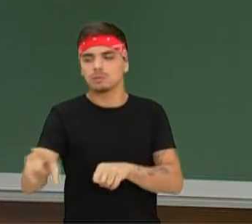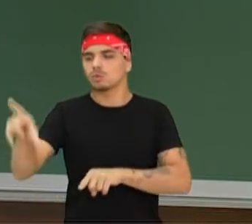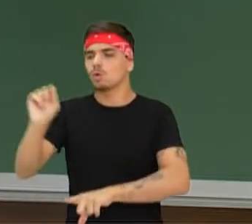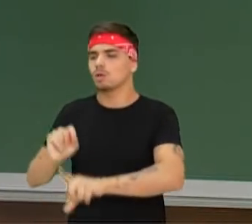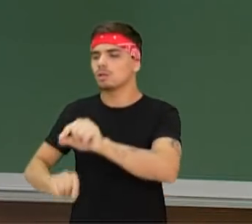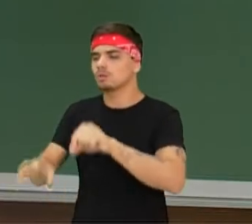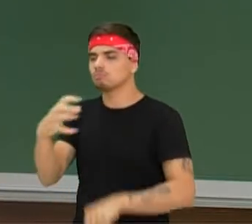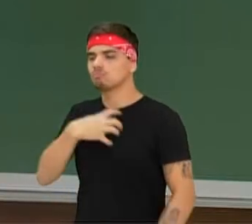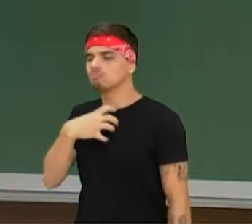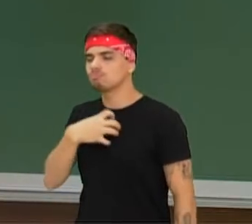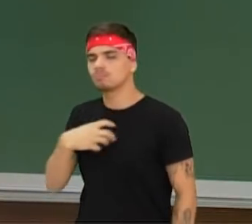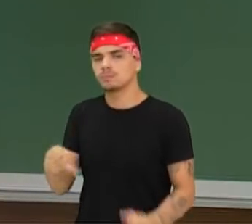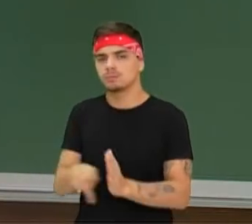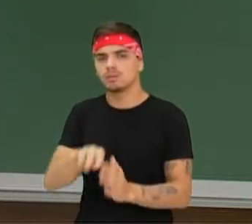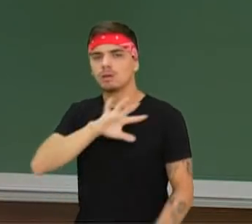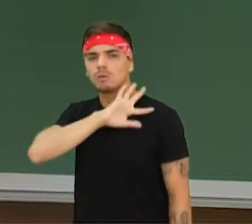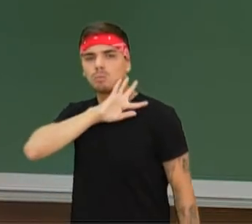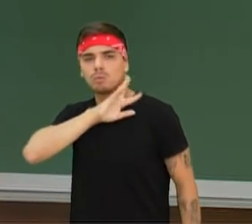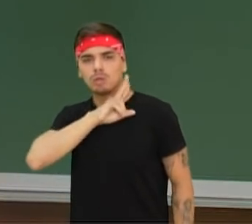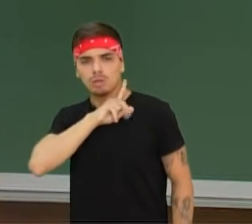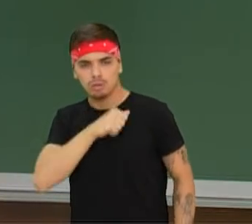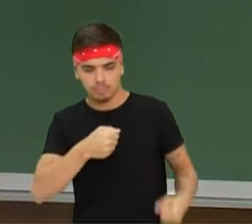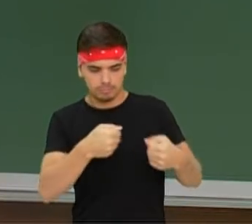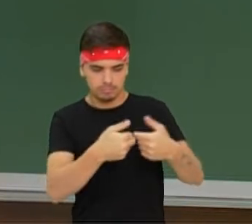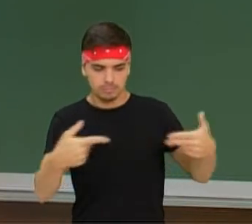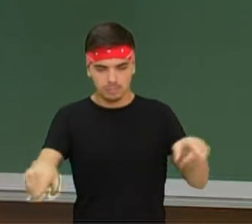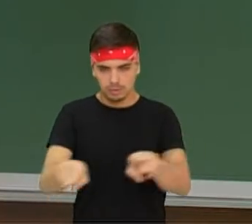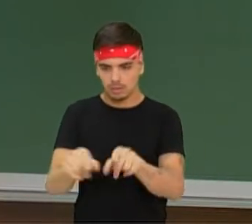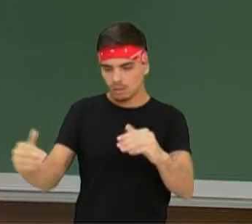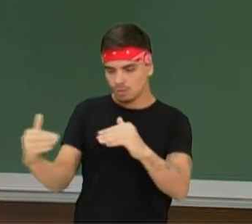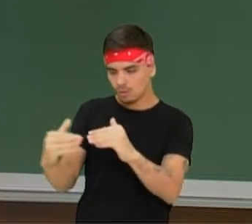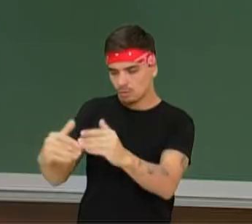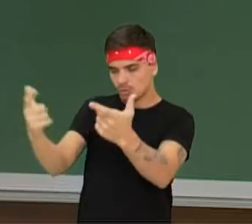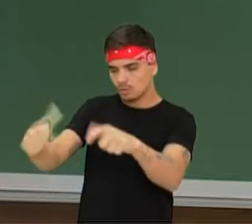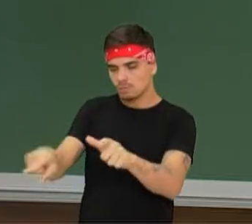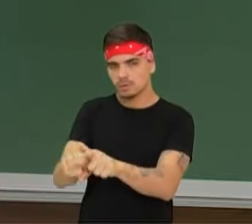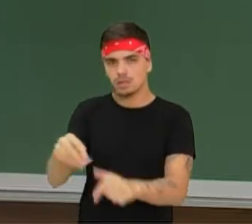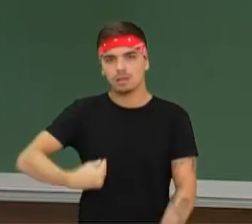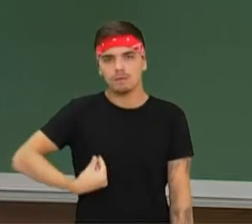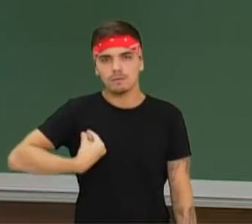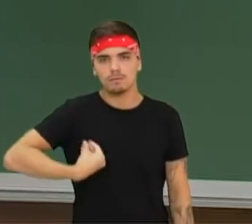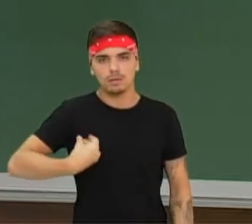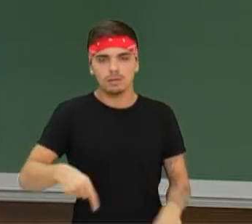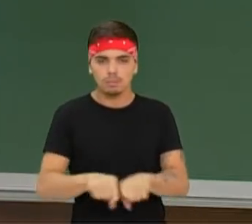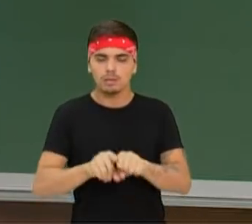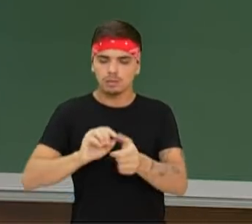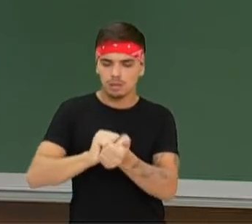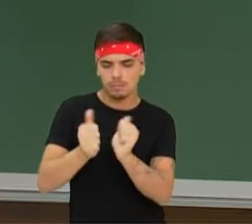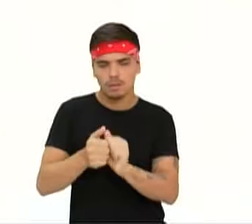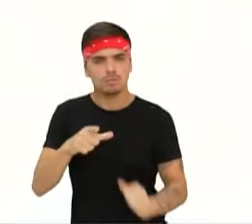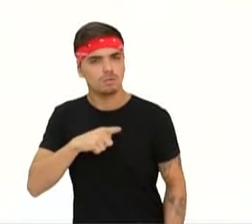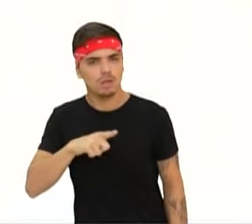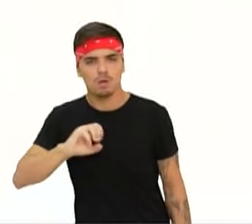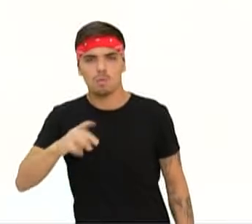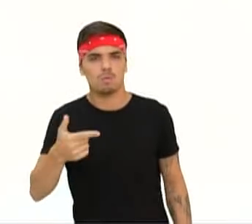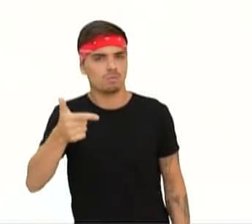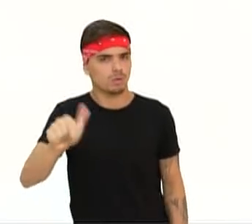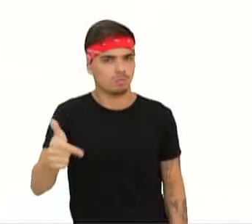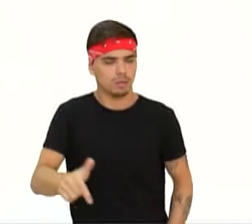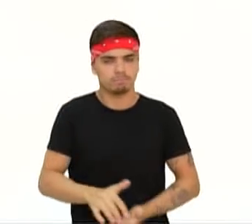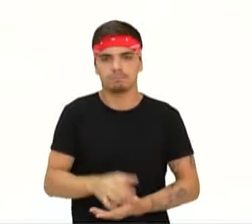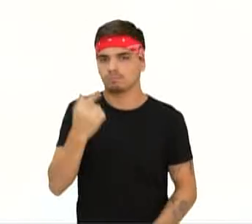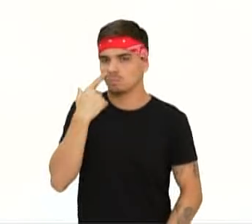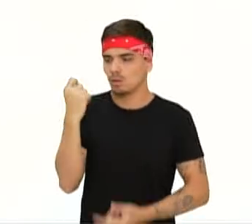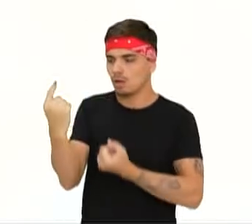raças dos animais de acordo com a região que você está, né? O clima, se ele vai se adaptar ou não. Então,